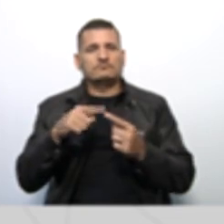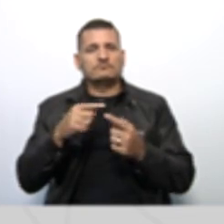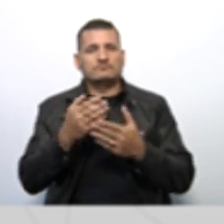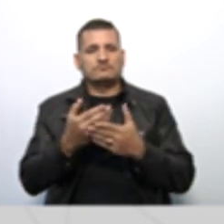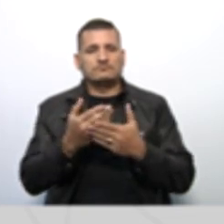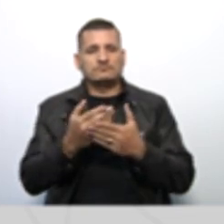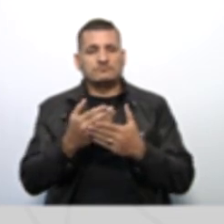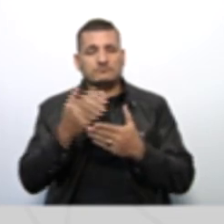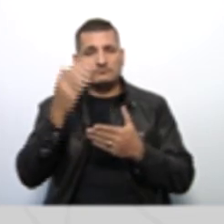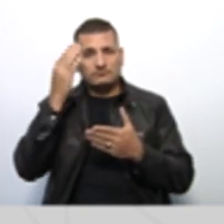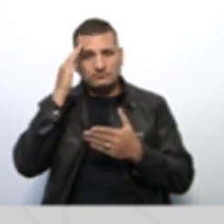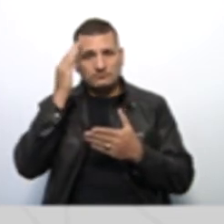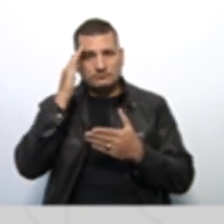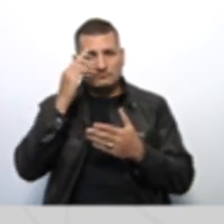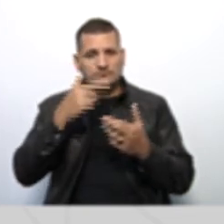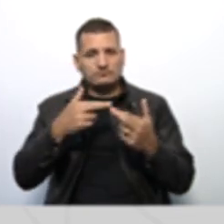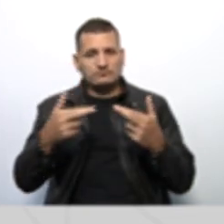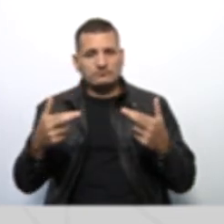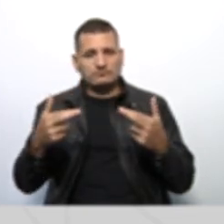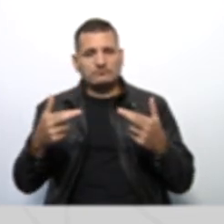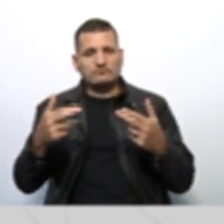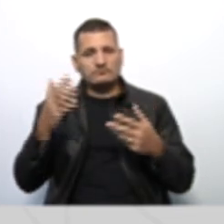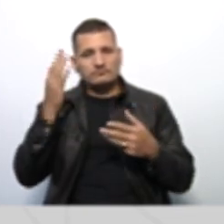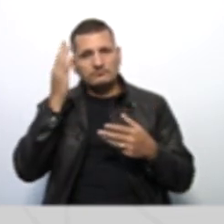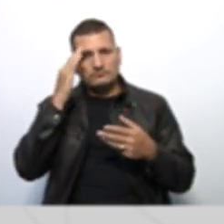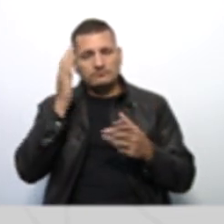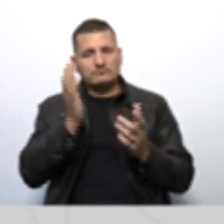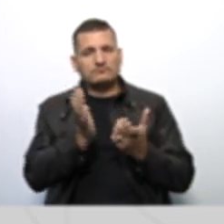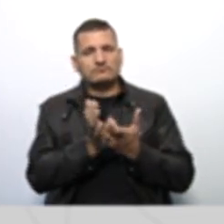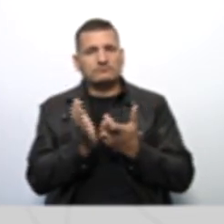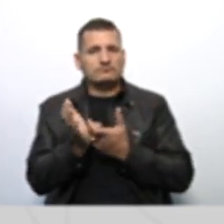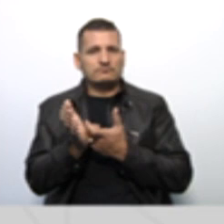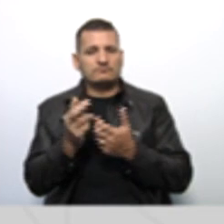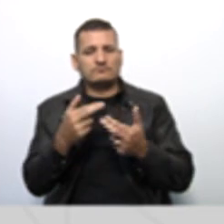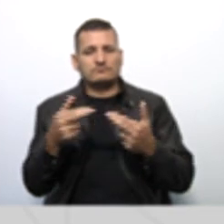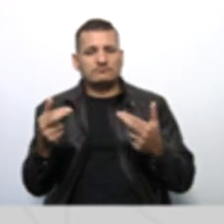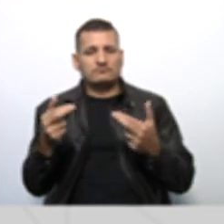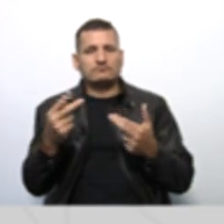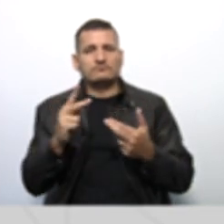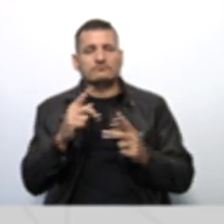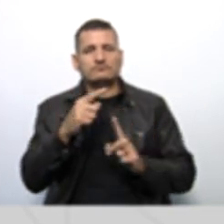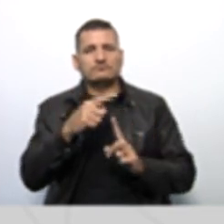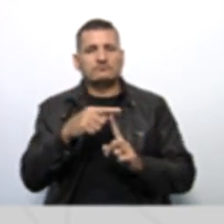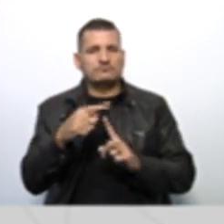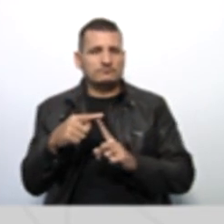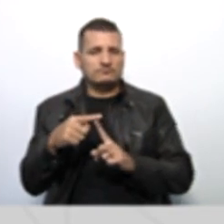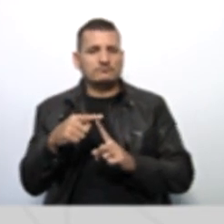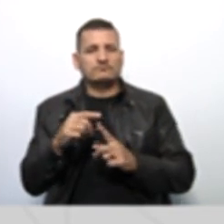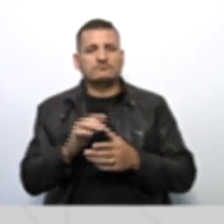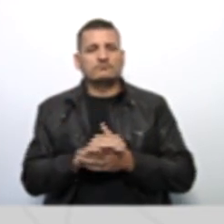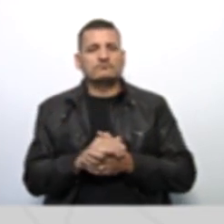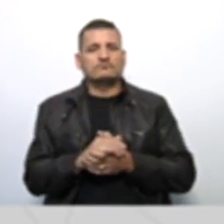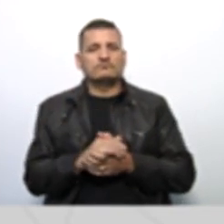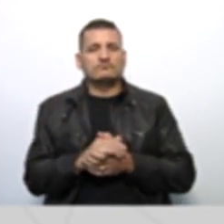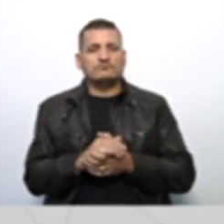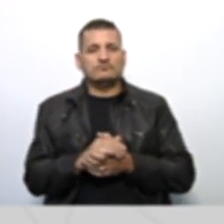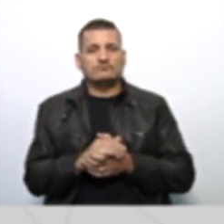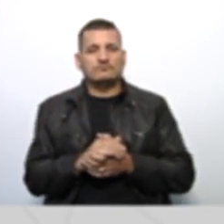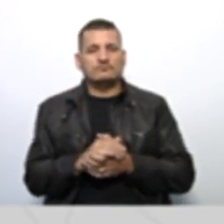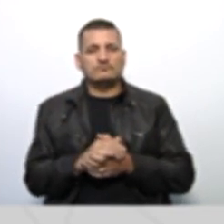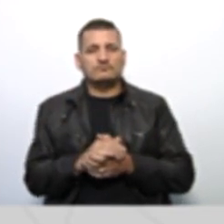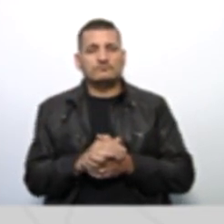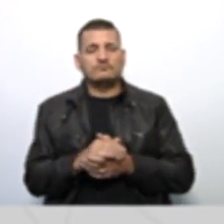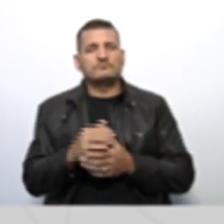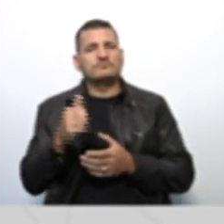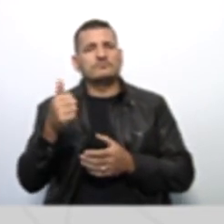conhecer os componentes de redes, entender a classificação das redes e sua topologia. É isso? Vamos